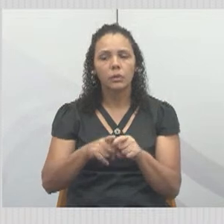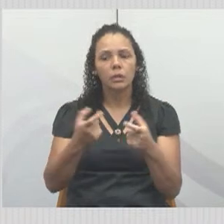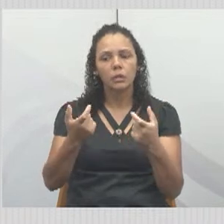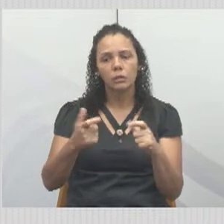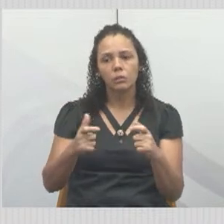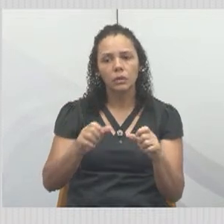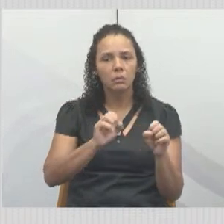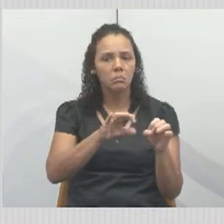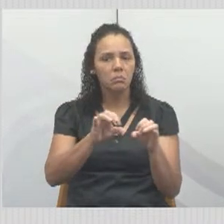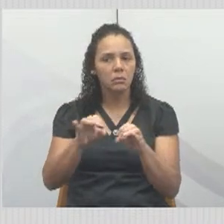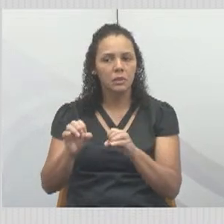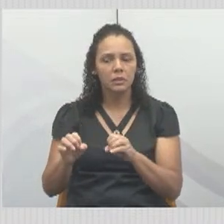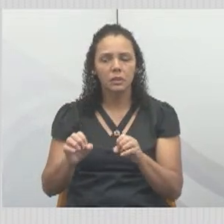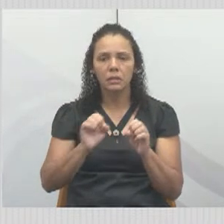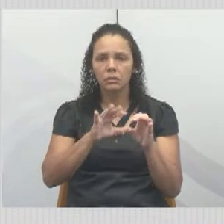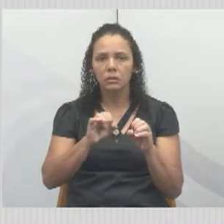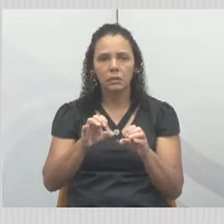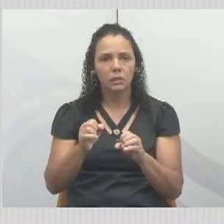viveiro.